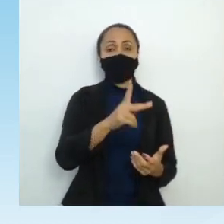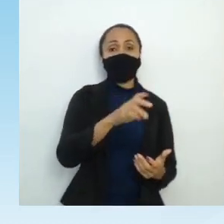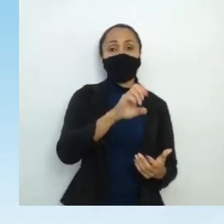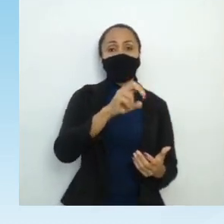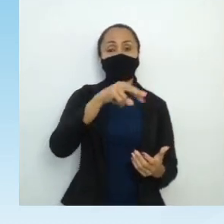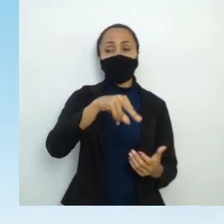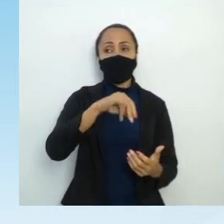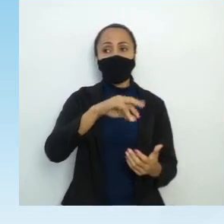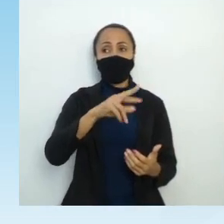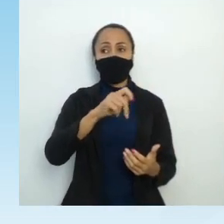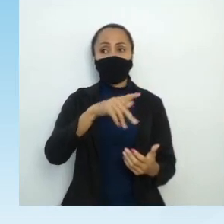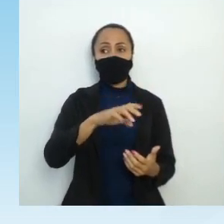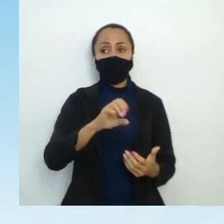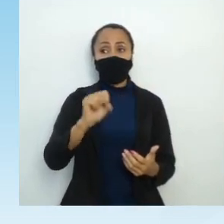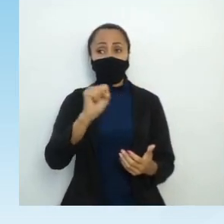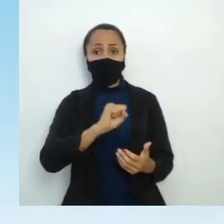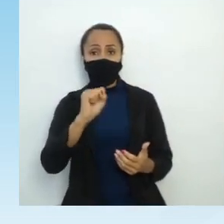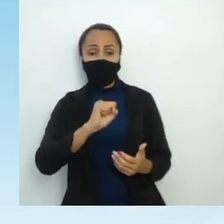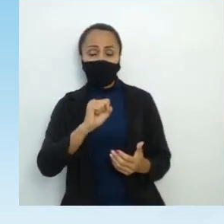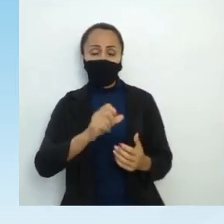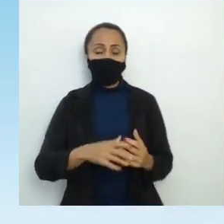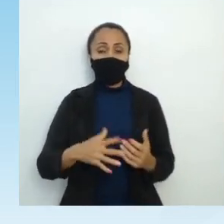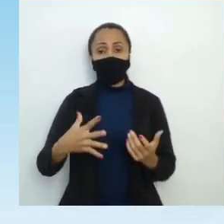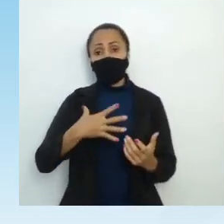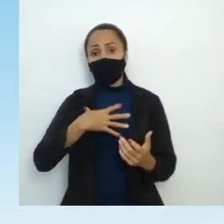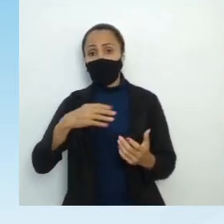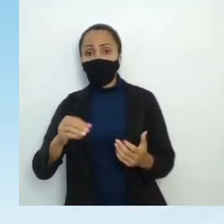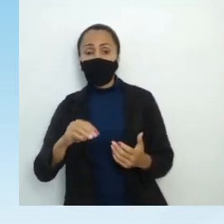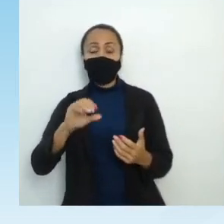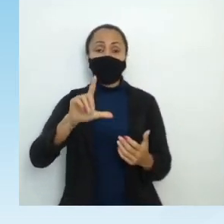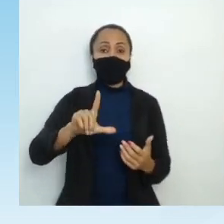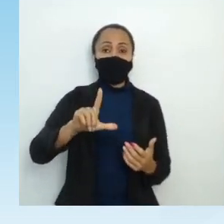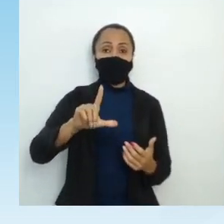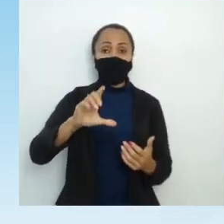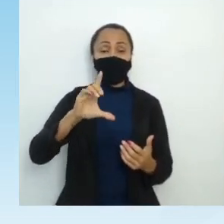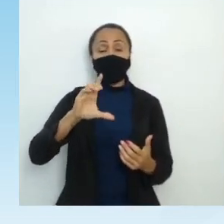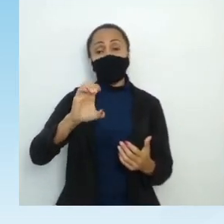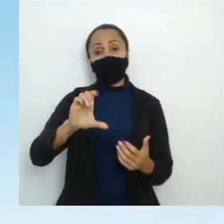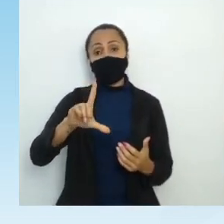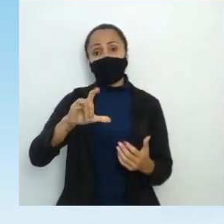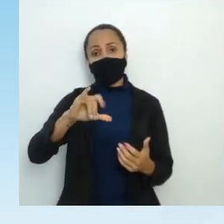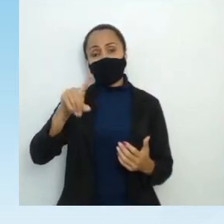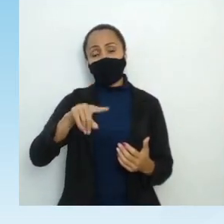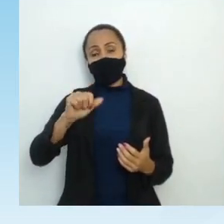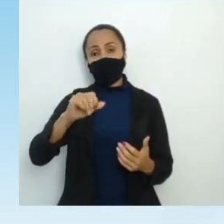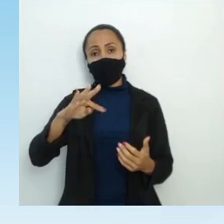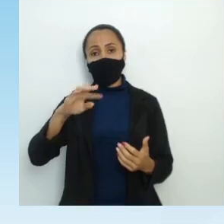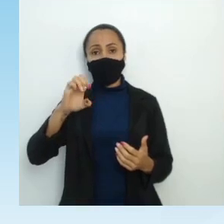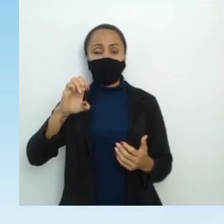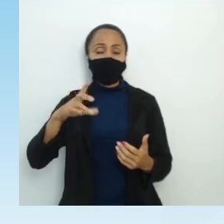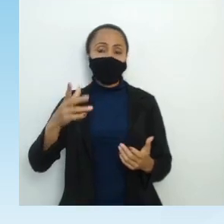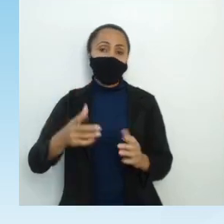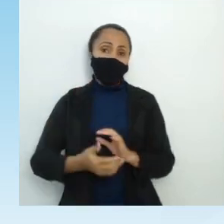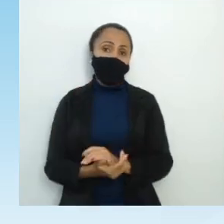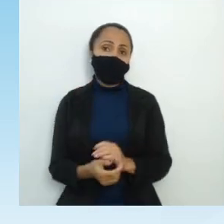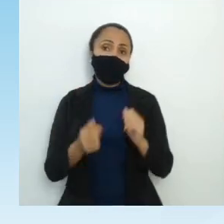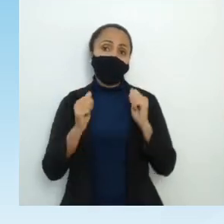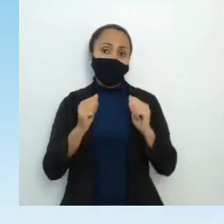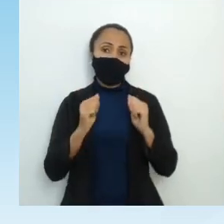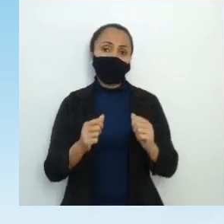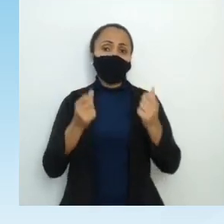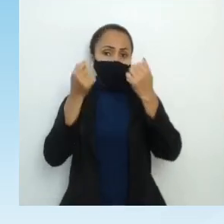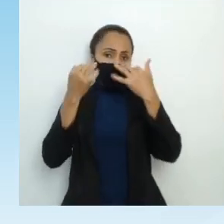seria Elizabeth I, ela não deixando filho, e aí a dinastia chegando ao fim. Chega essa dinastia Stuart para poder contar a